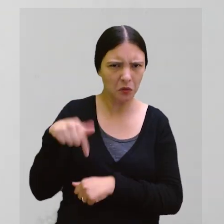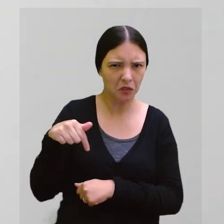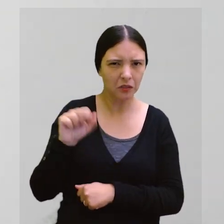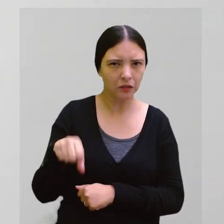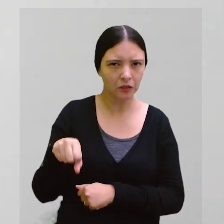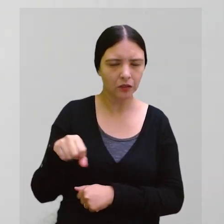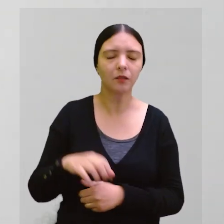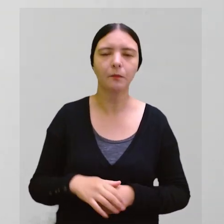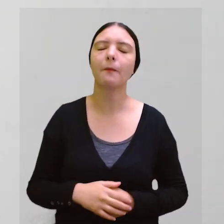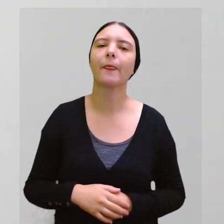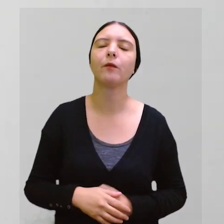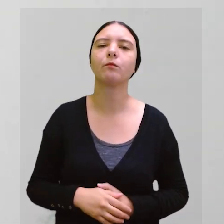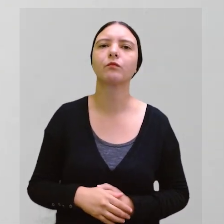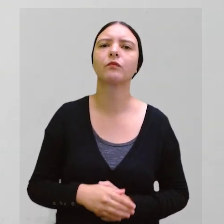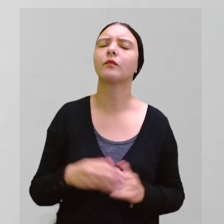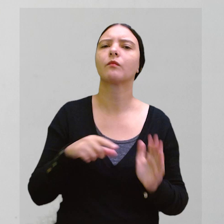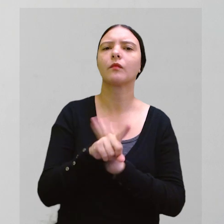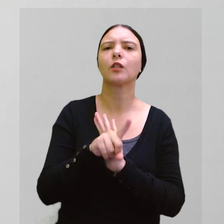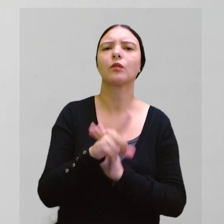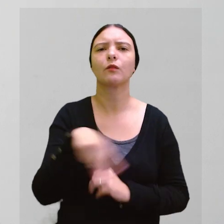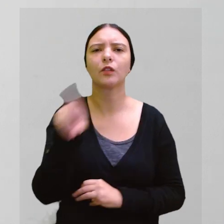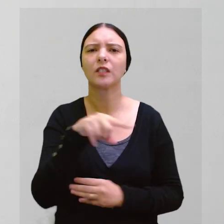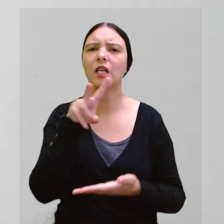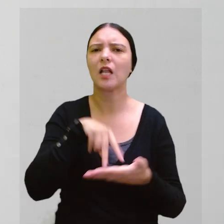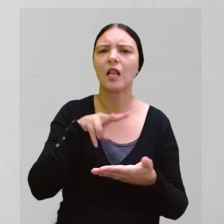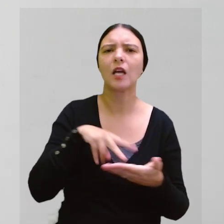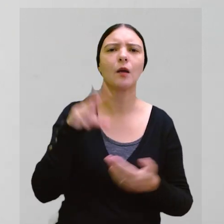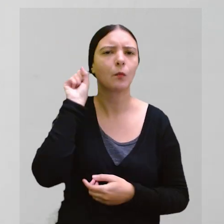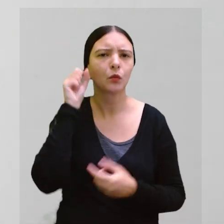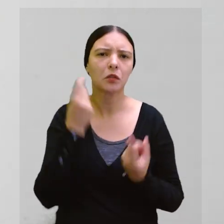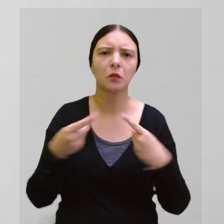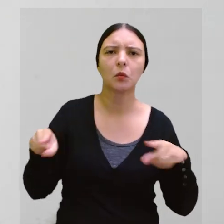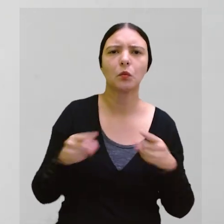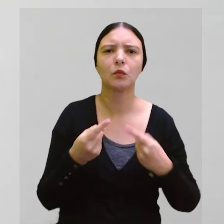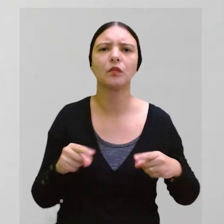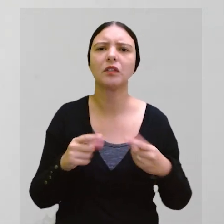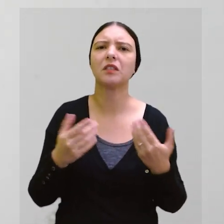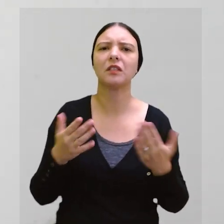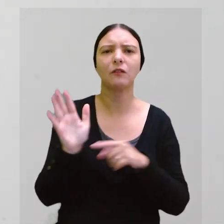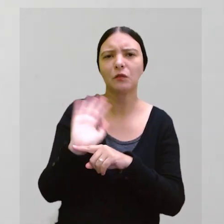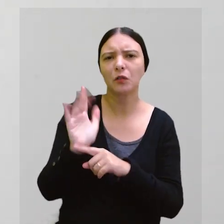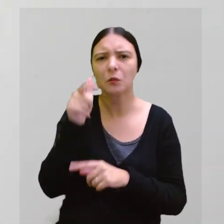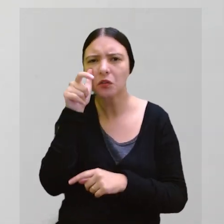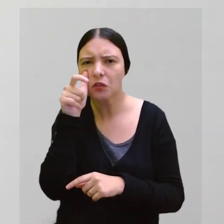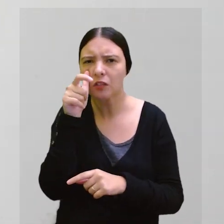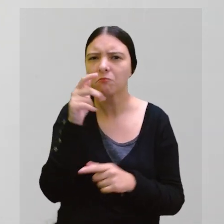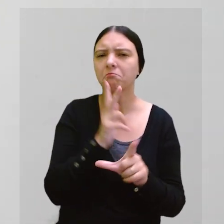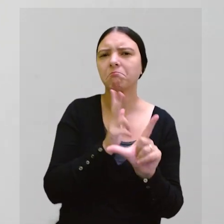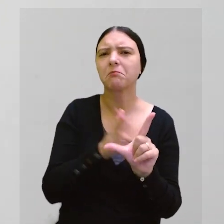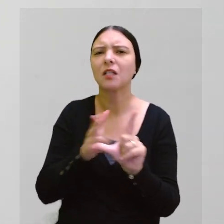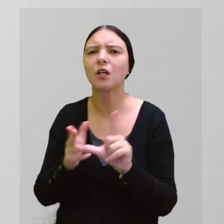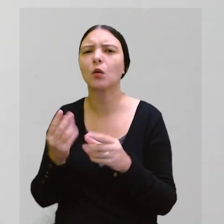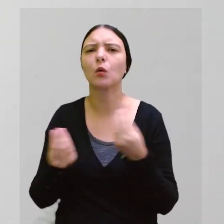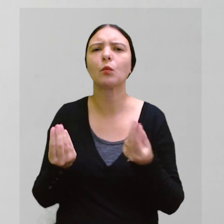Sim? Sim? Vocês costumam ler, ouvir música, ver filme, série? Como é que é?